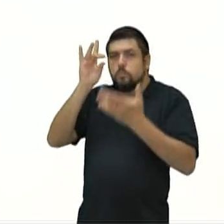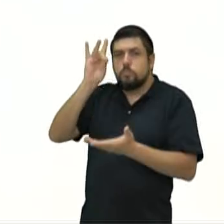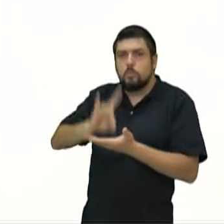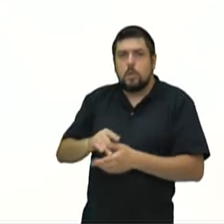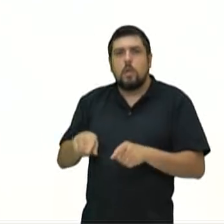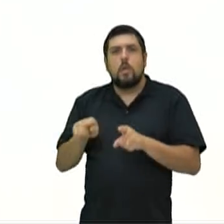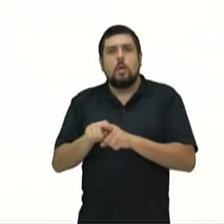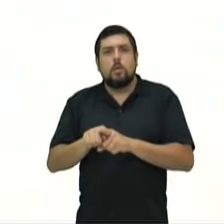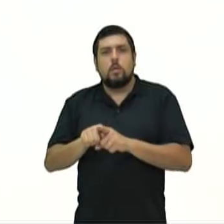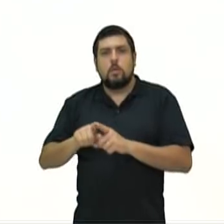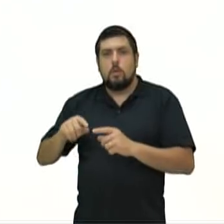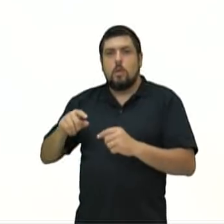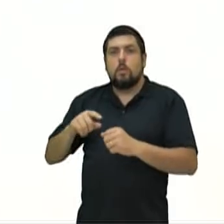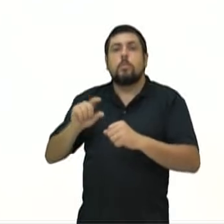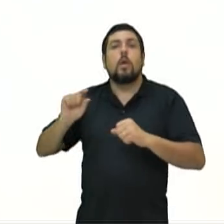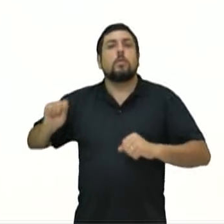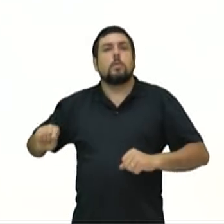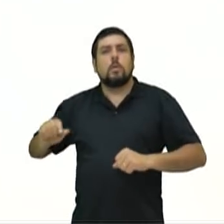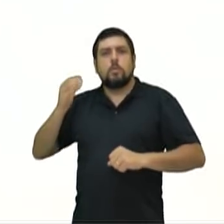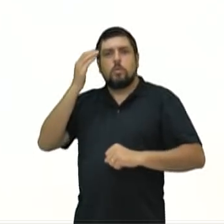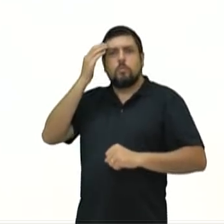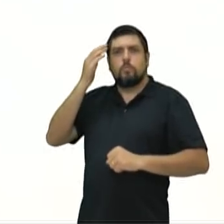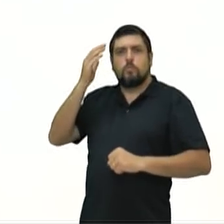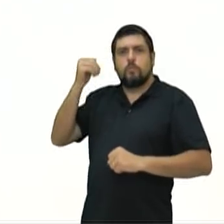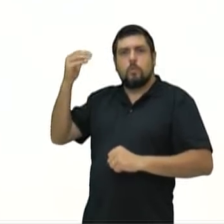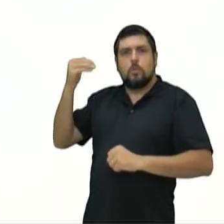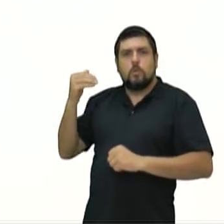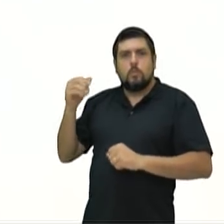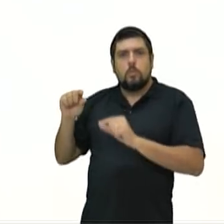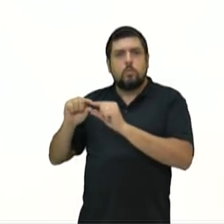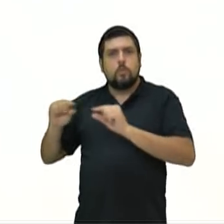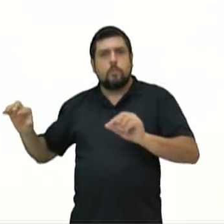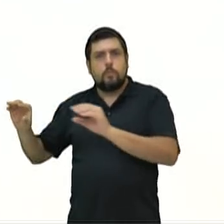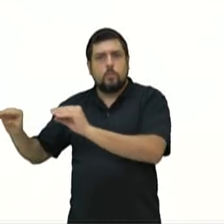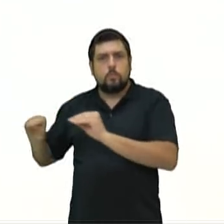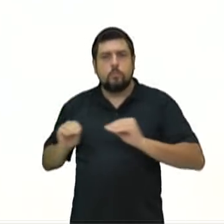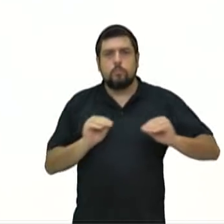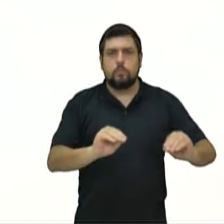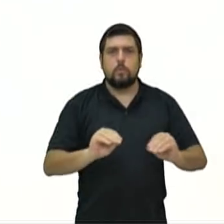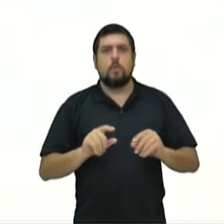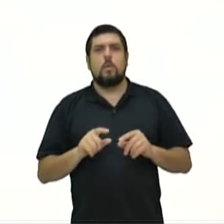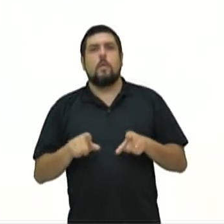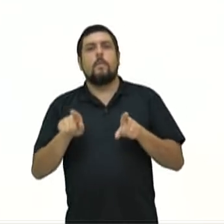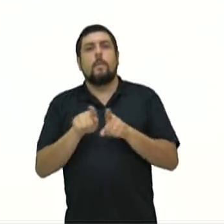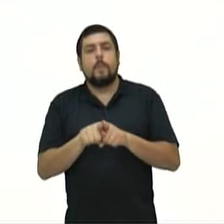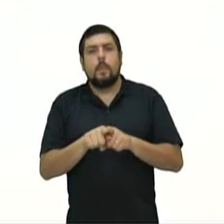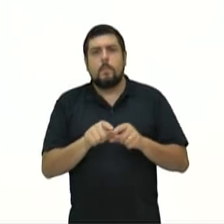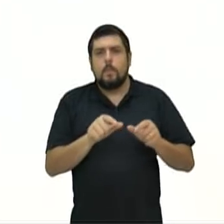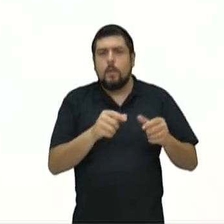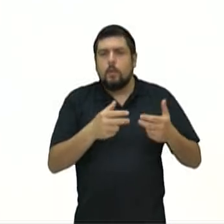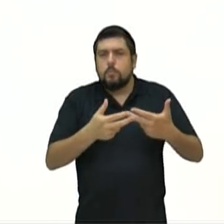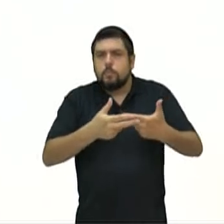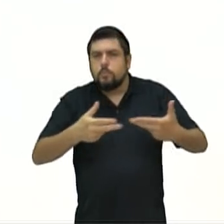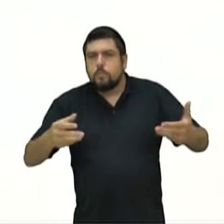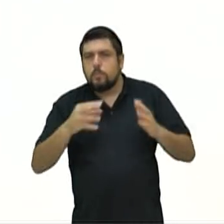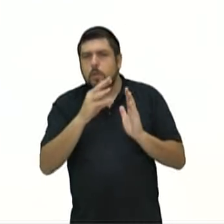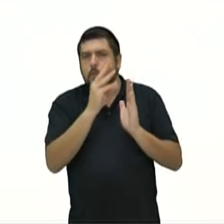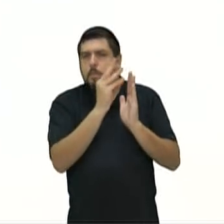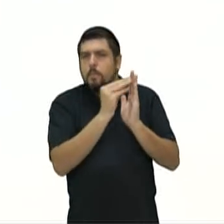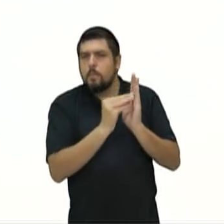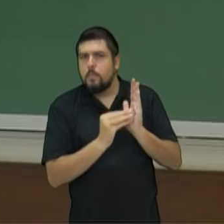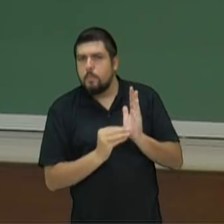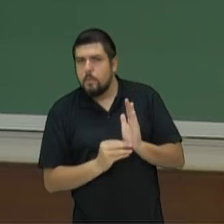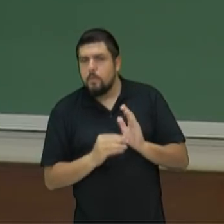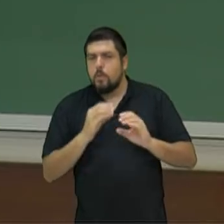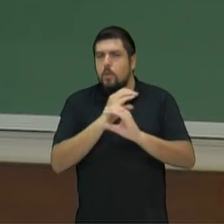de autoridade, nós vimos ali um argumento de autoridade, Lavoisier, elementos confiáveis capazes de alicerçar a